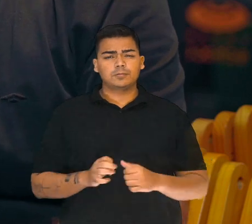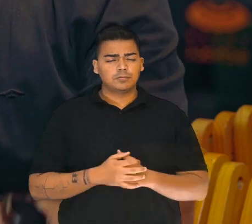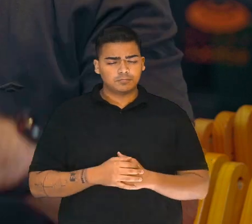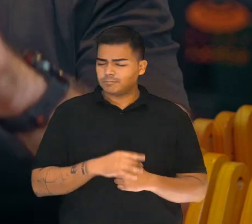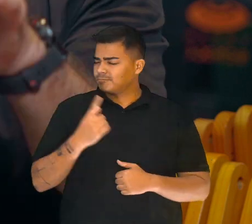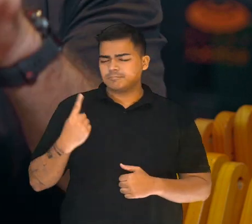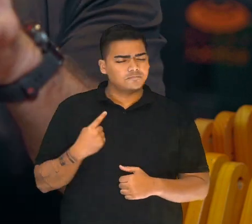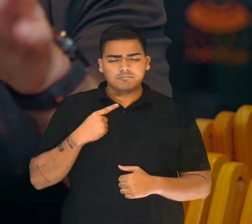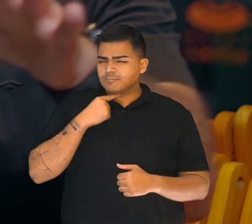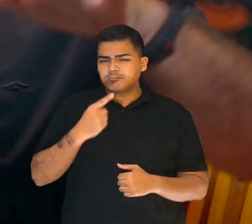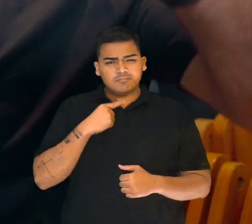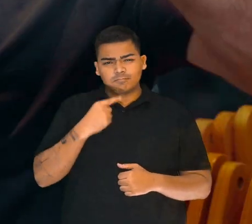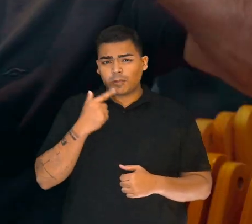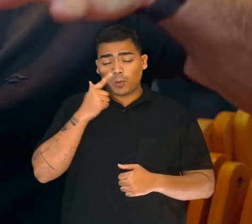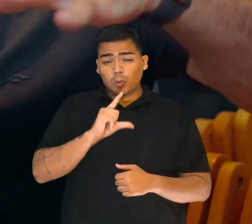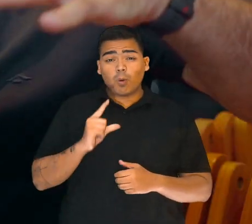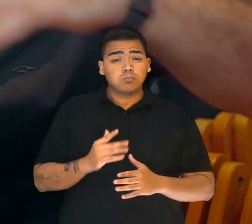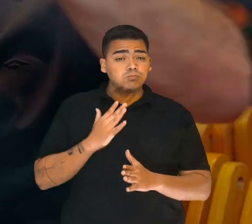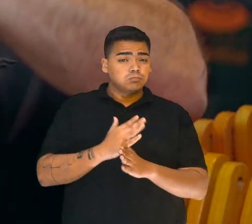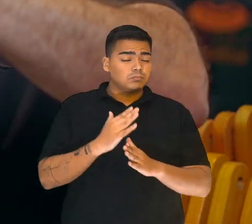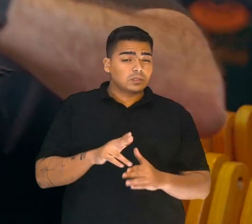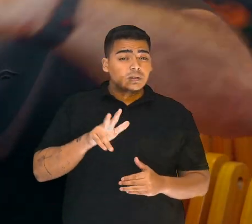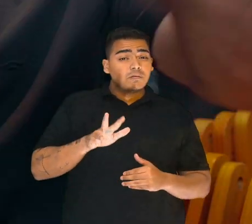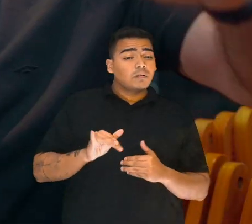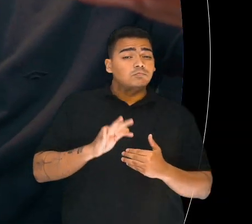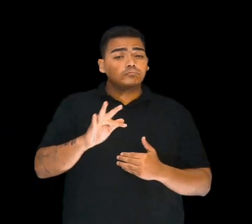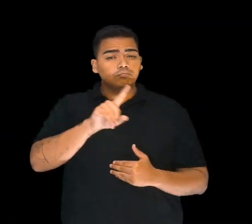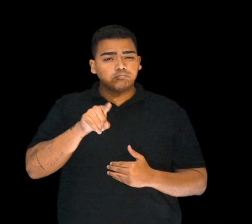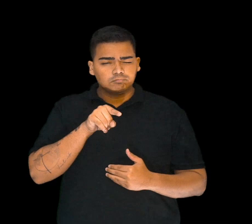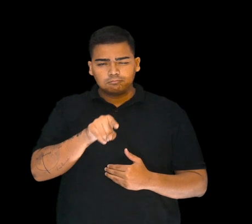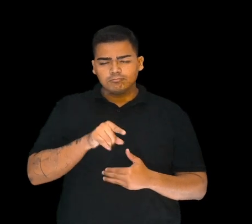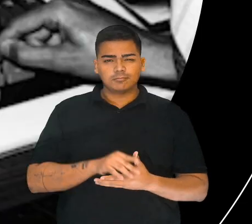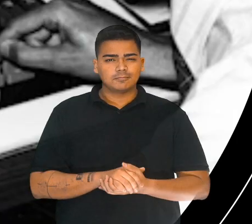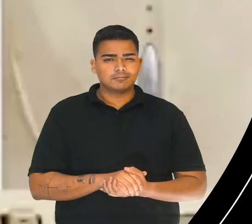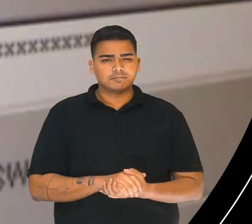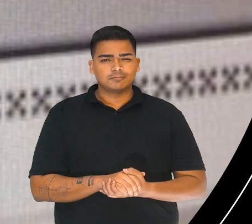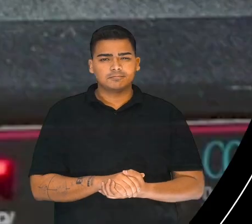estrutural. Não dá para você prever o que pode e o que vai acontecer.